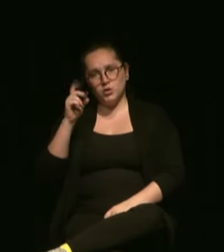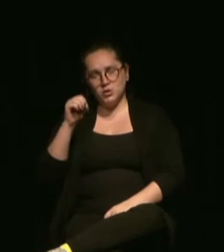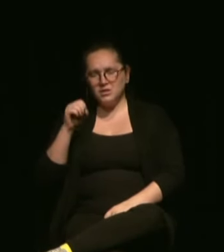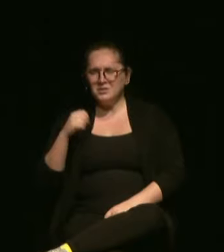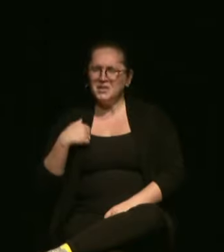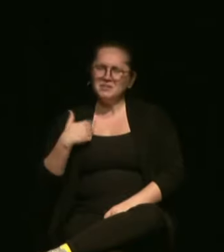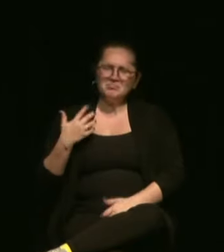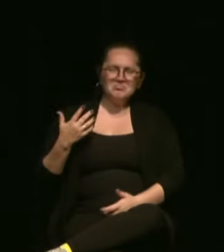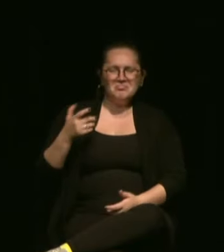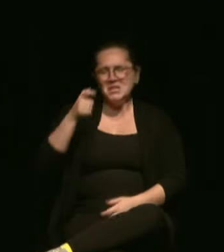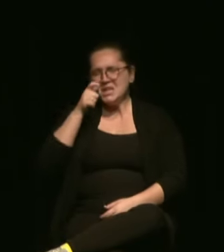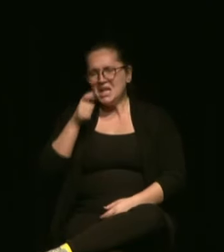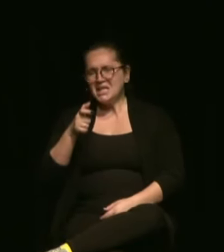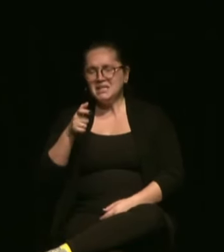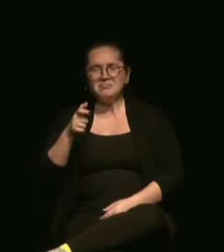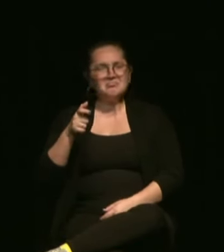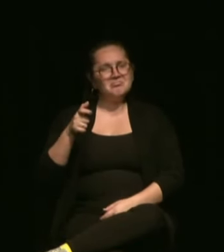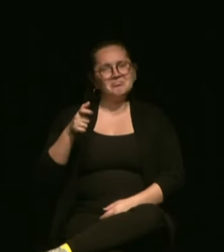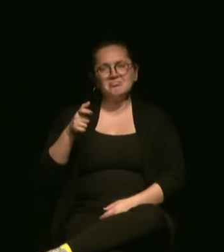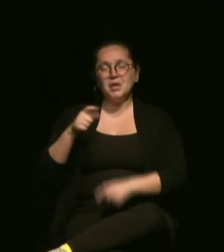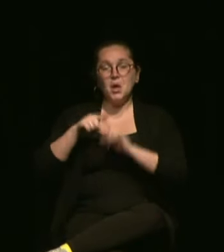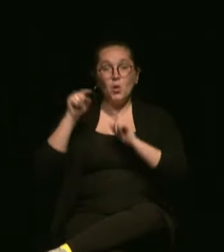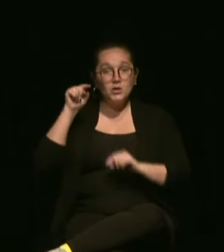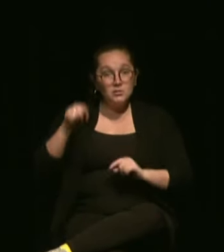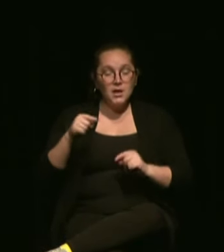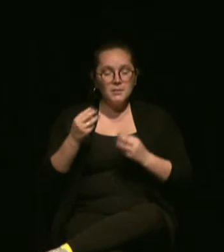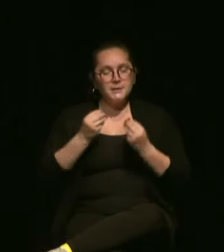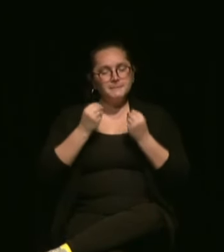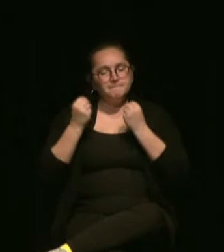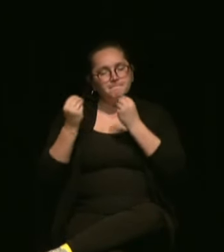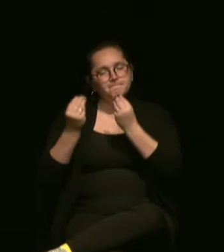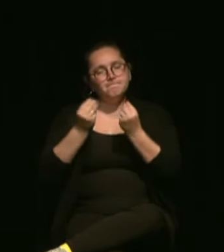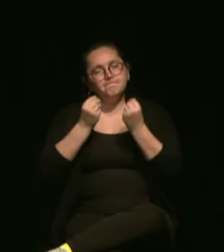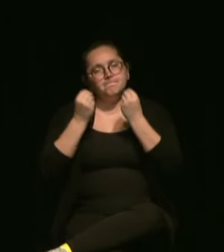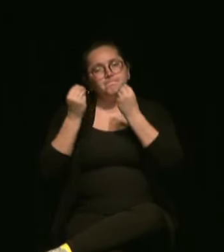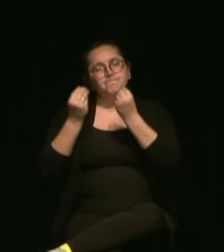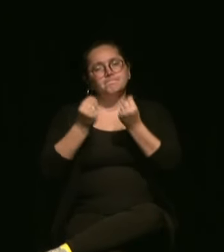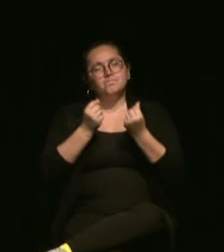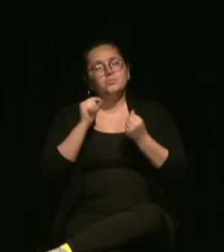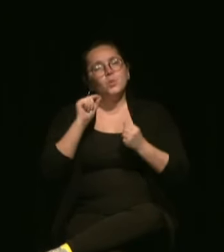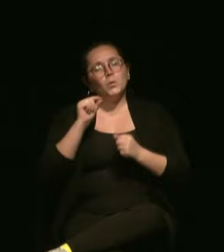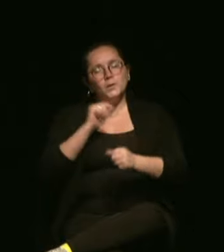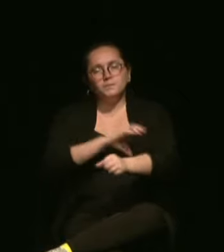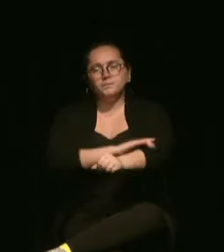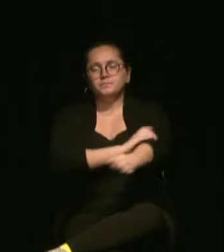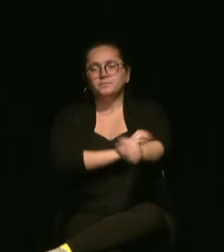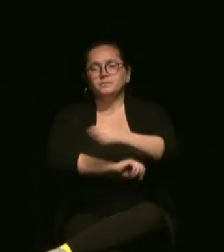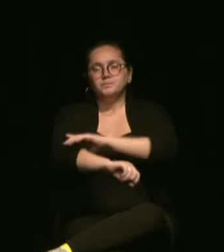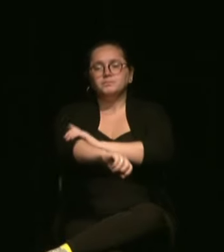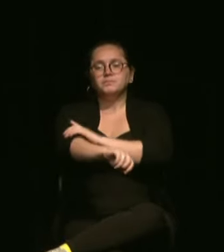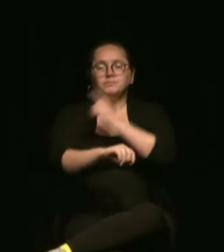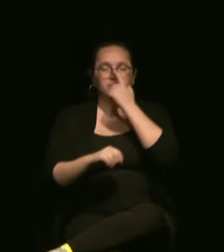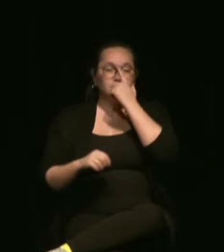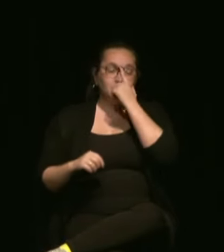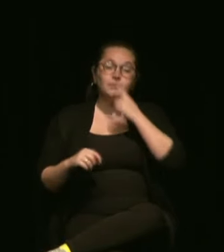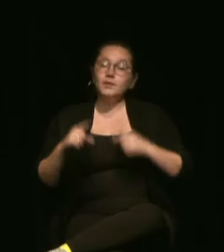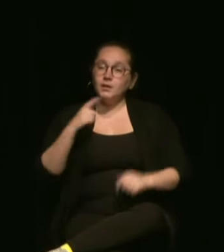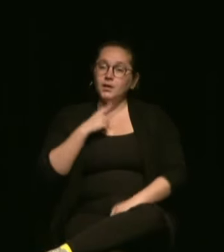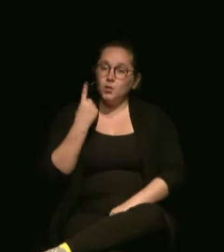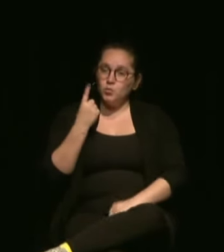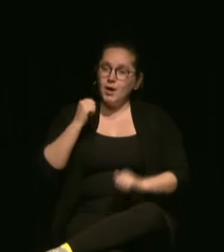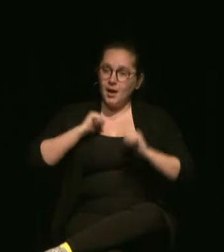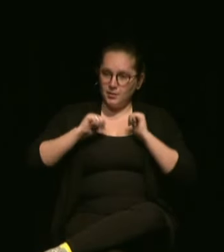acho que é outra, ela é mais sutil e mais interessante. É o seguinte, um relato mesmo de uma